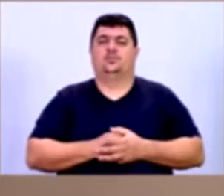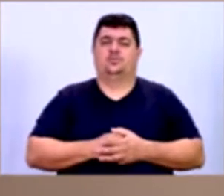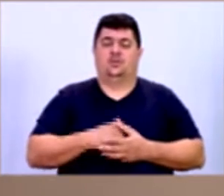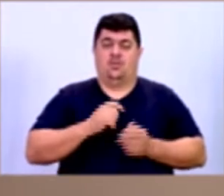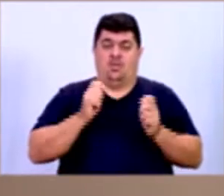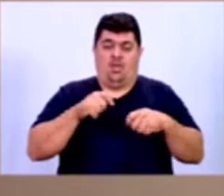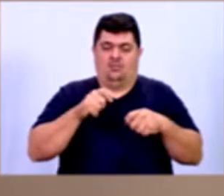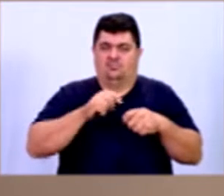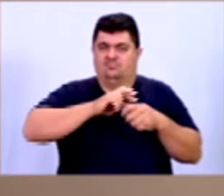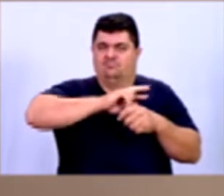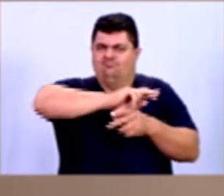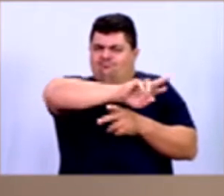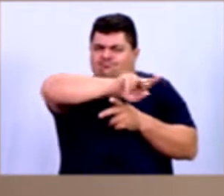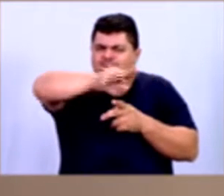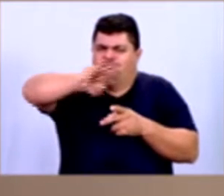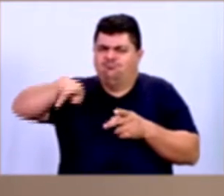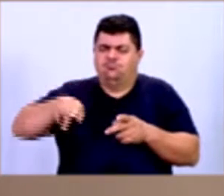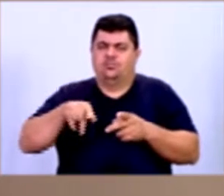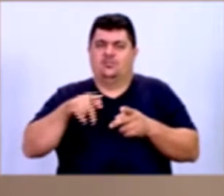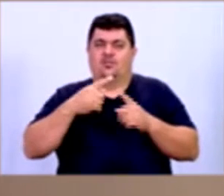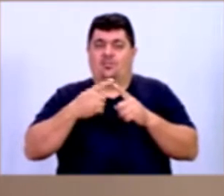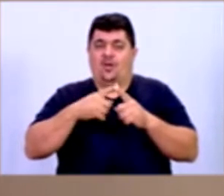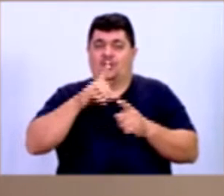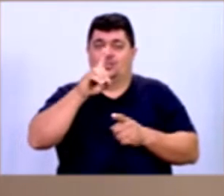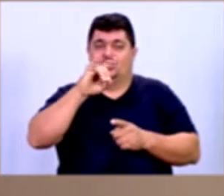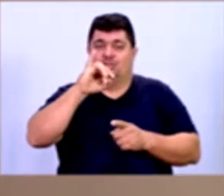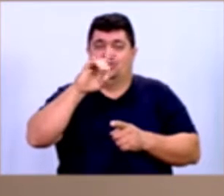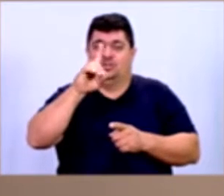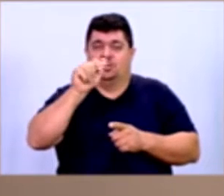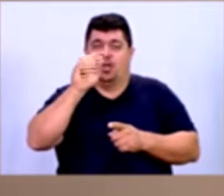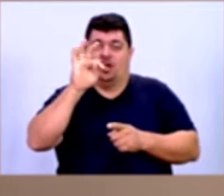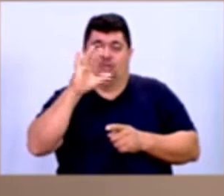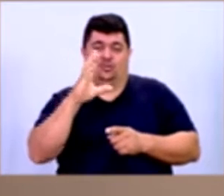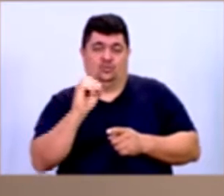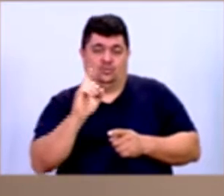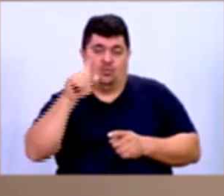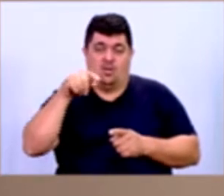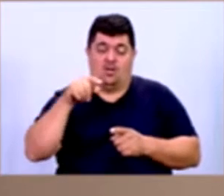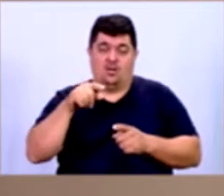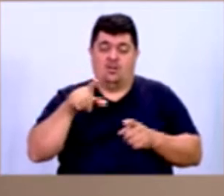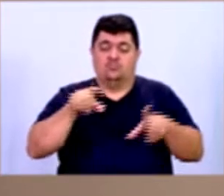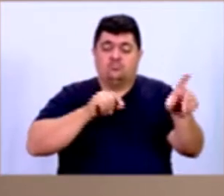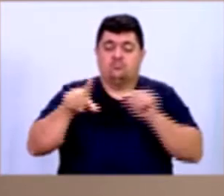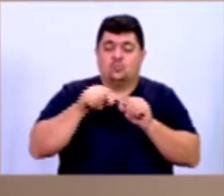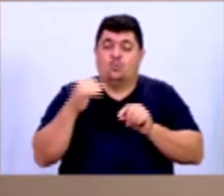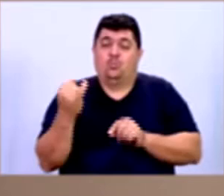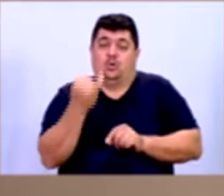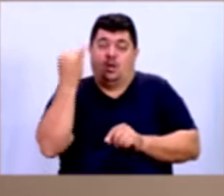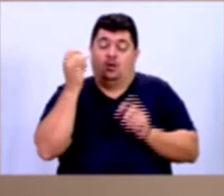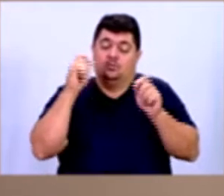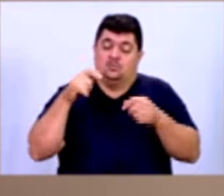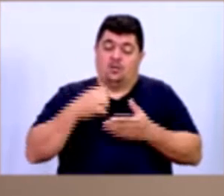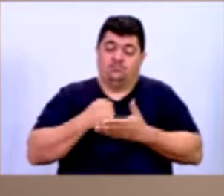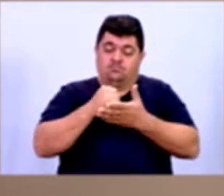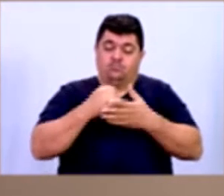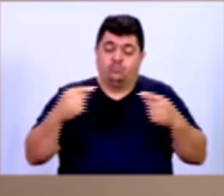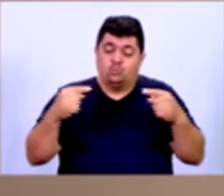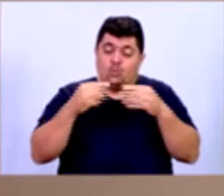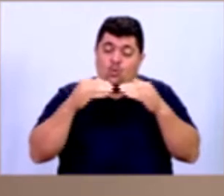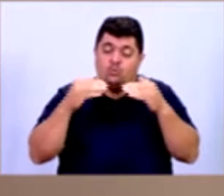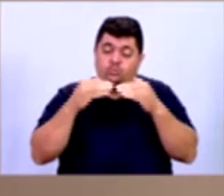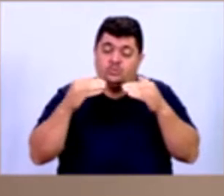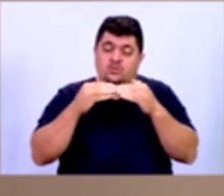diversidades. E nessa diversidade dos recursos didáticos, nós temos que selecionar aquilo que é importante para aquela aula. Nós vamos conversar, nós